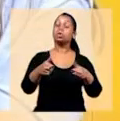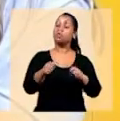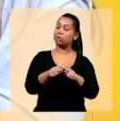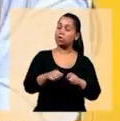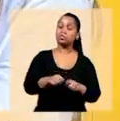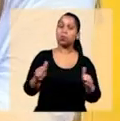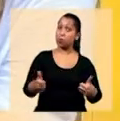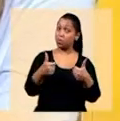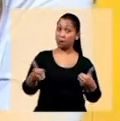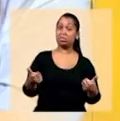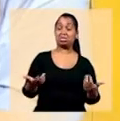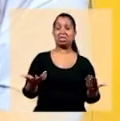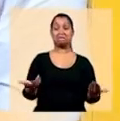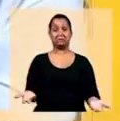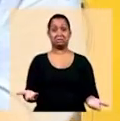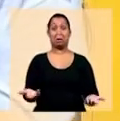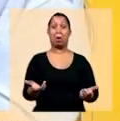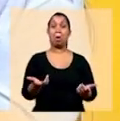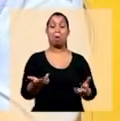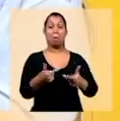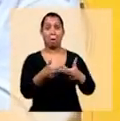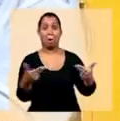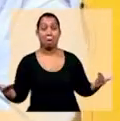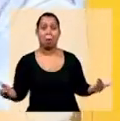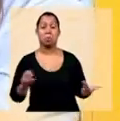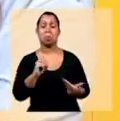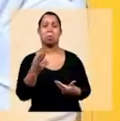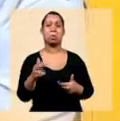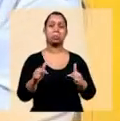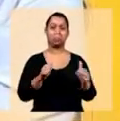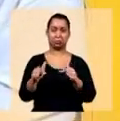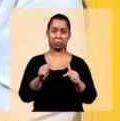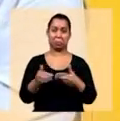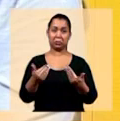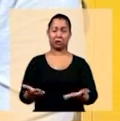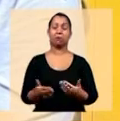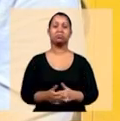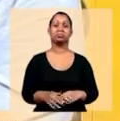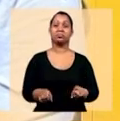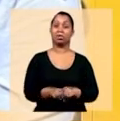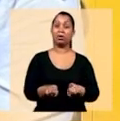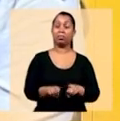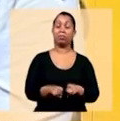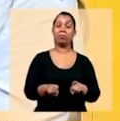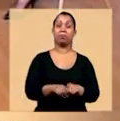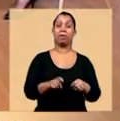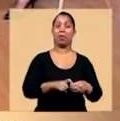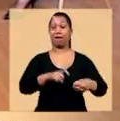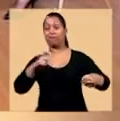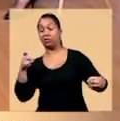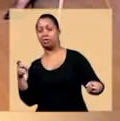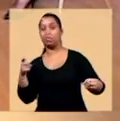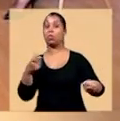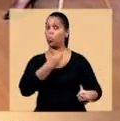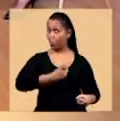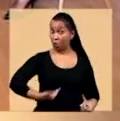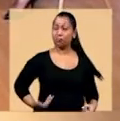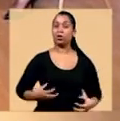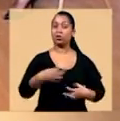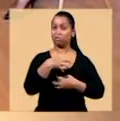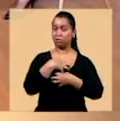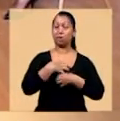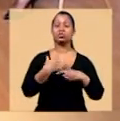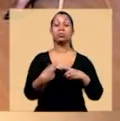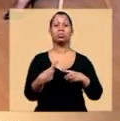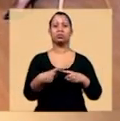você produzir, você tem que produzir com qualidade, seja um produto ou uma prestação de serviço. Os afastamentos, né? O governo sente